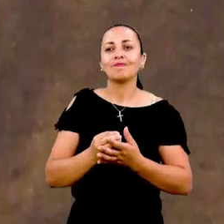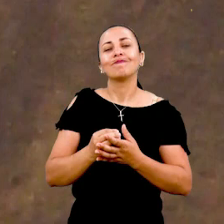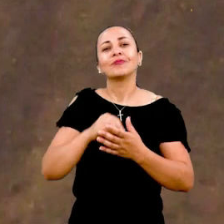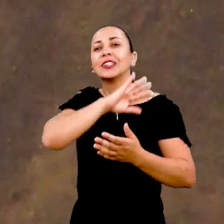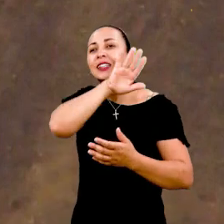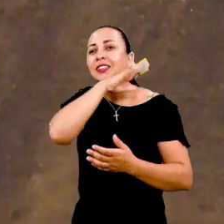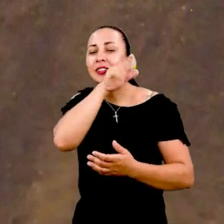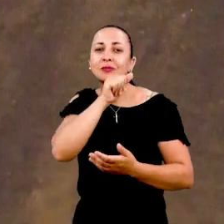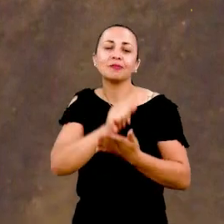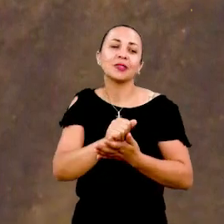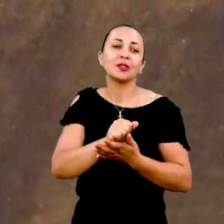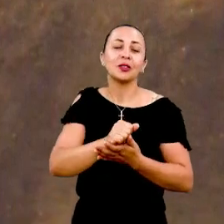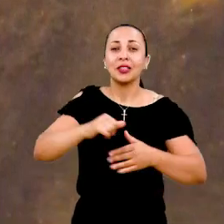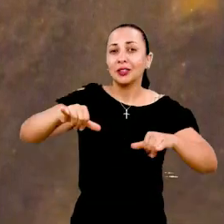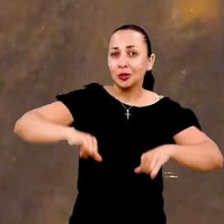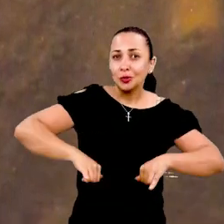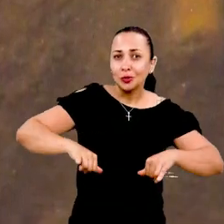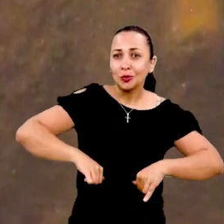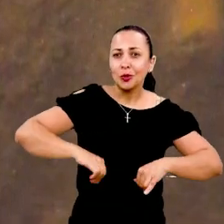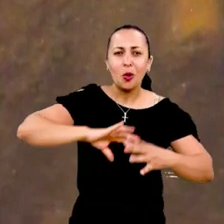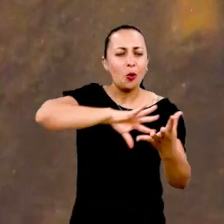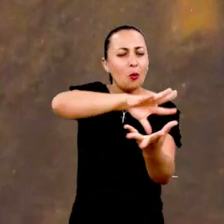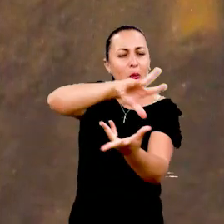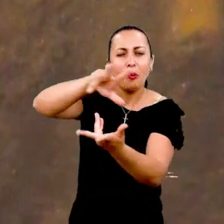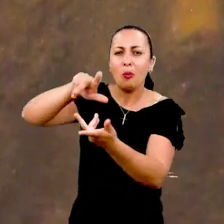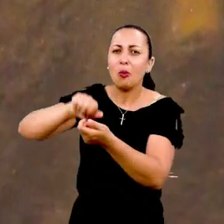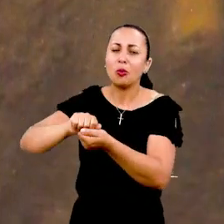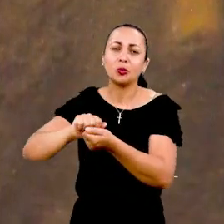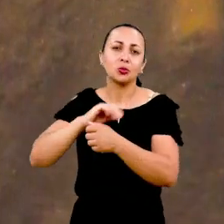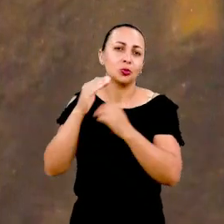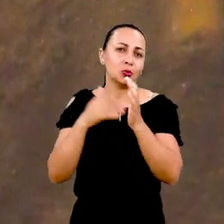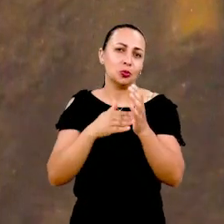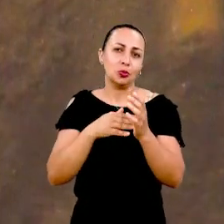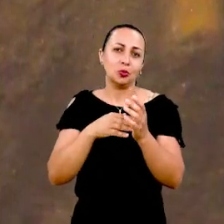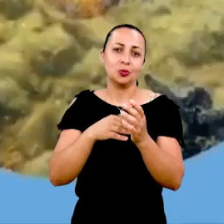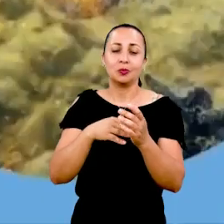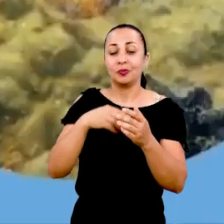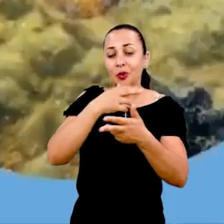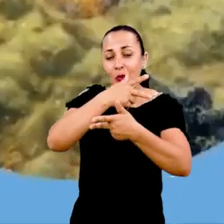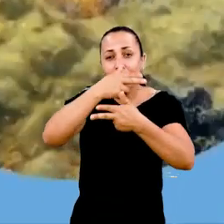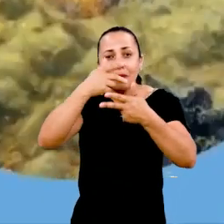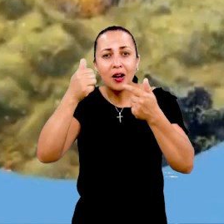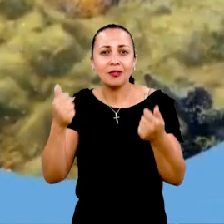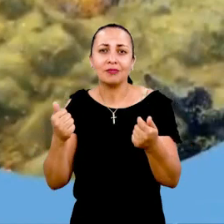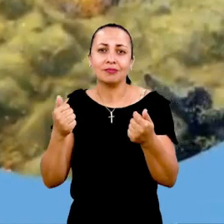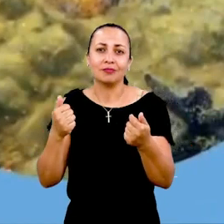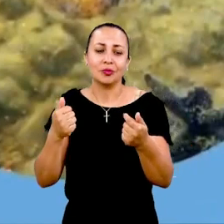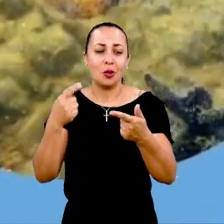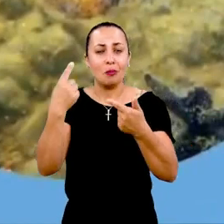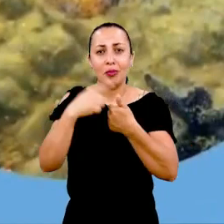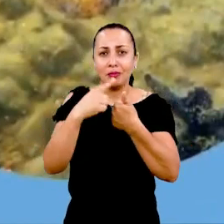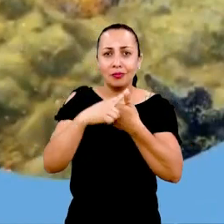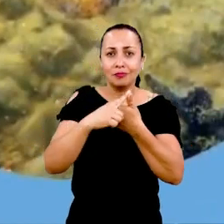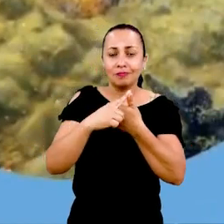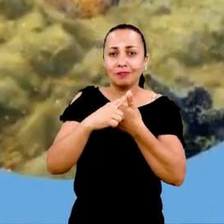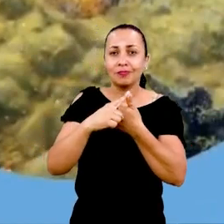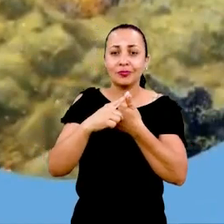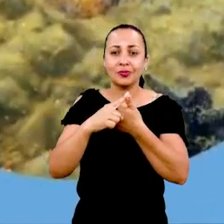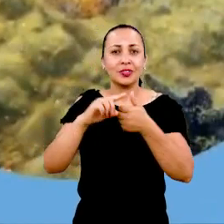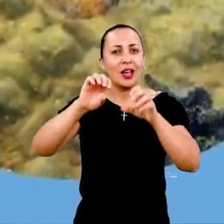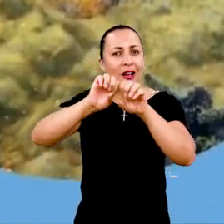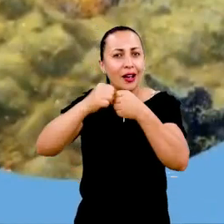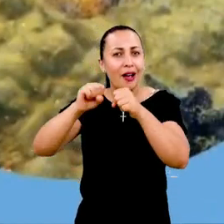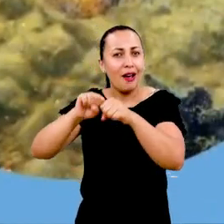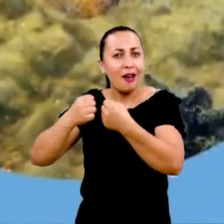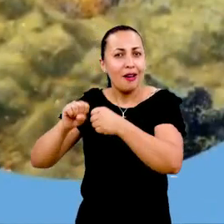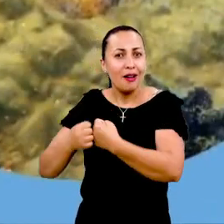espécies ameaçadas no mundo inteiro, né, por diversos motivos. Um dos principais motivos é o que a gente chama de degradação